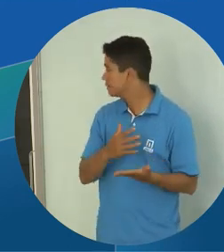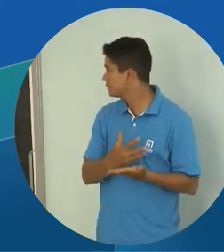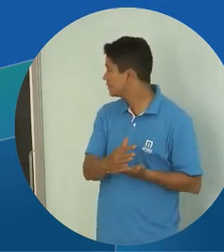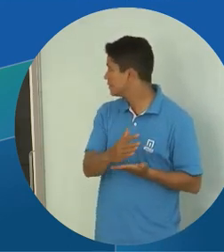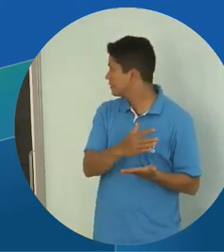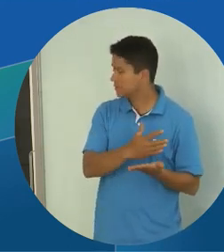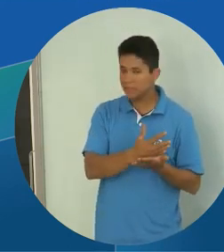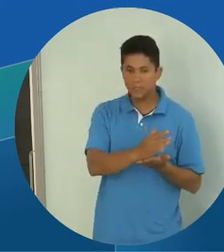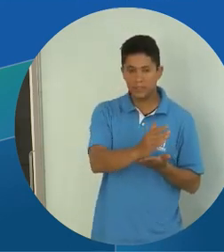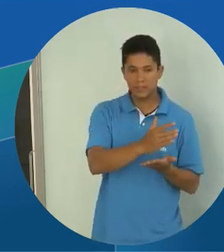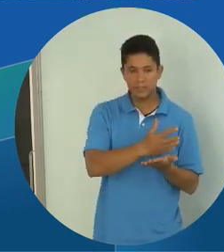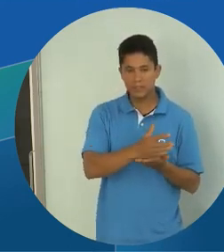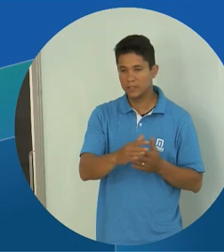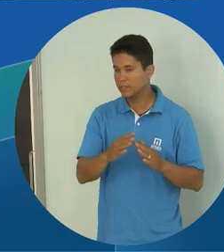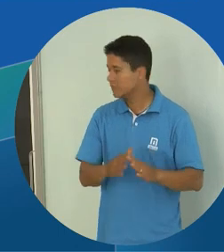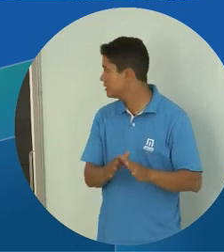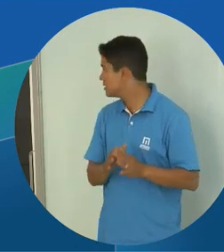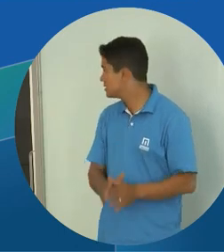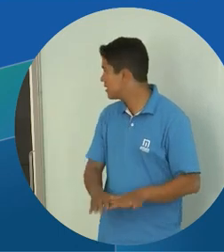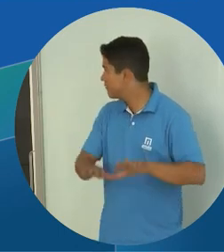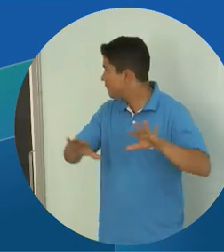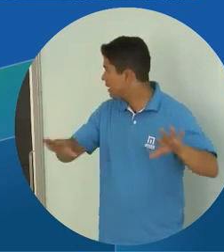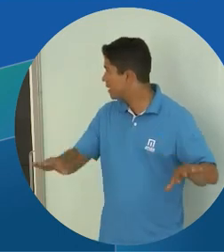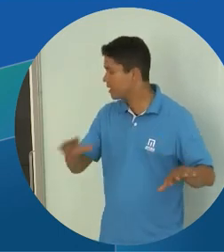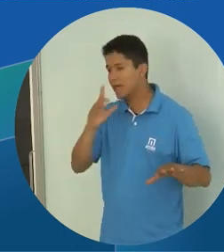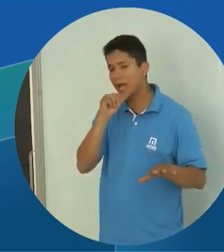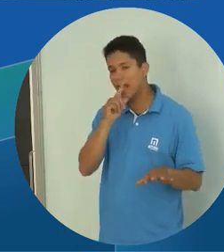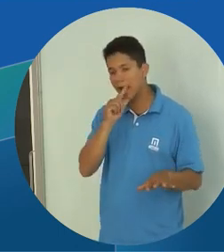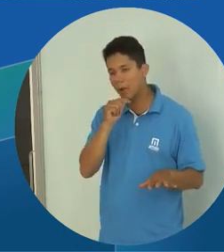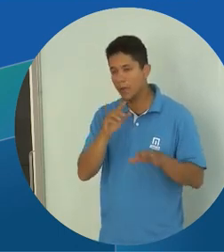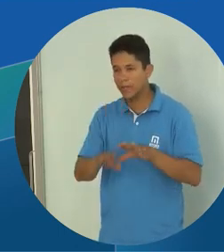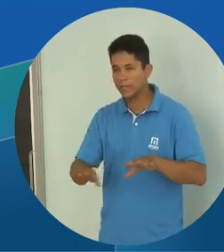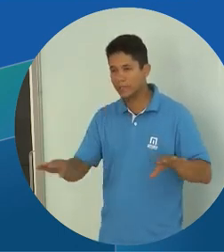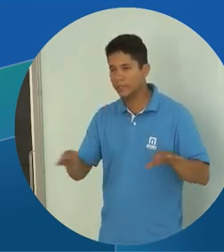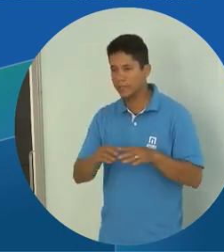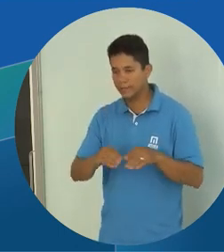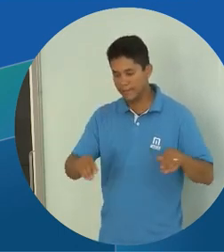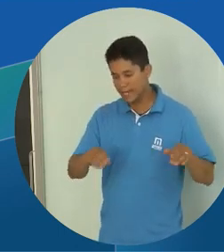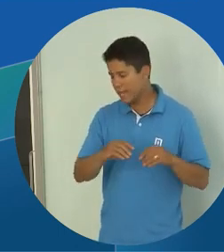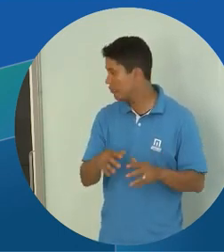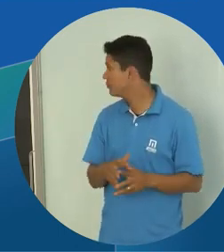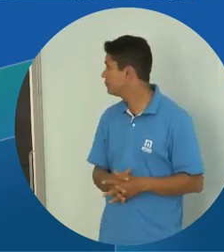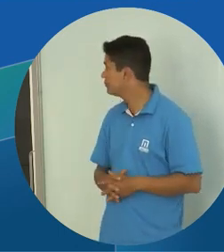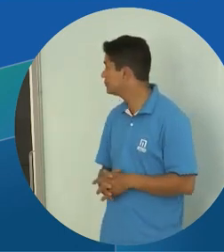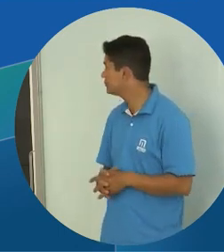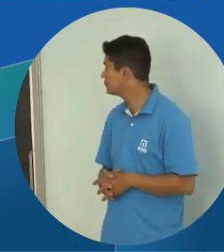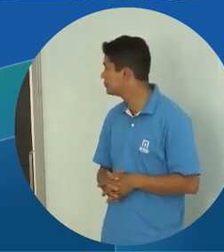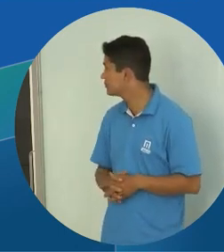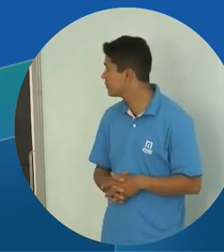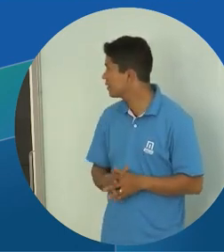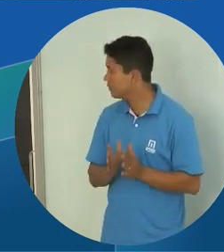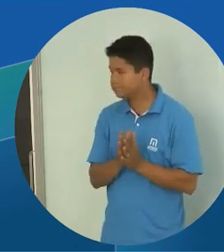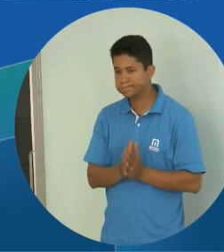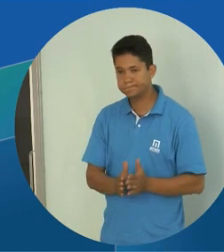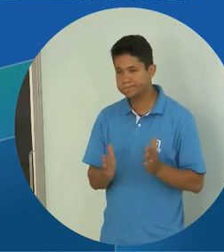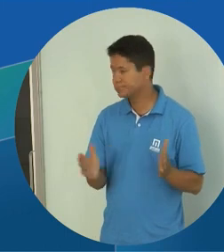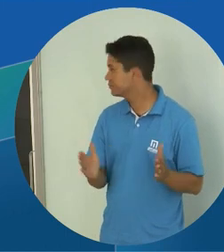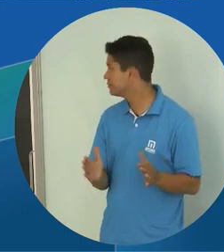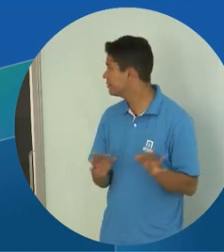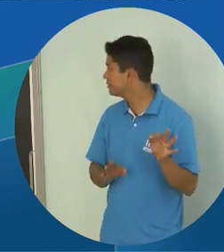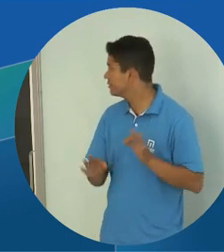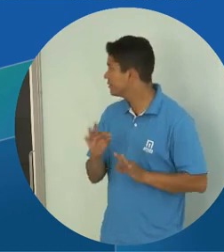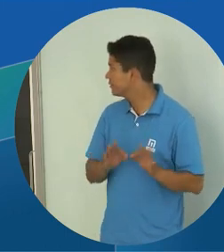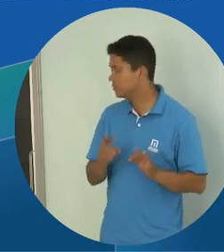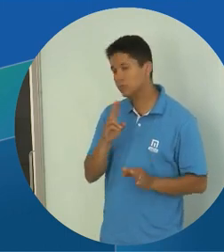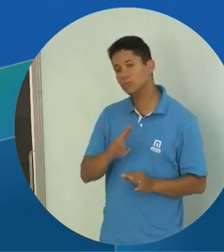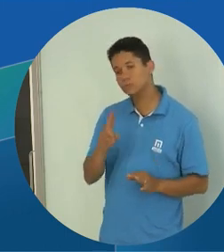separação de rejeito e água aí, e esse espessador é uma estrutura utilizada no sistema produtivo da